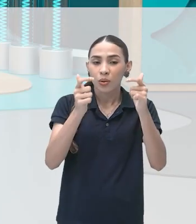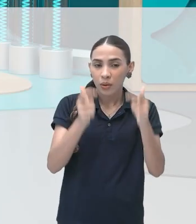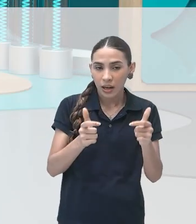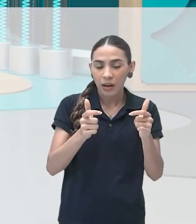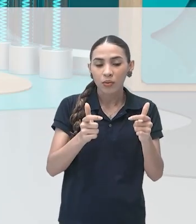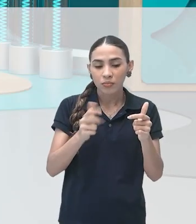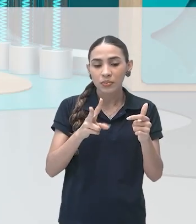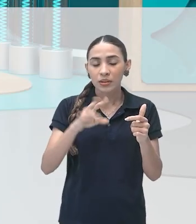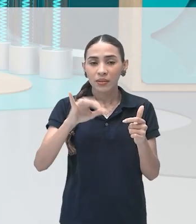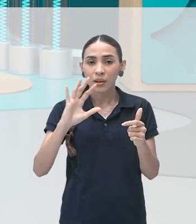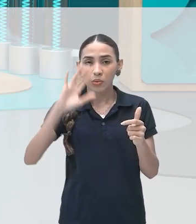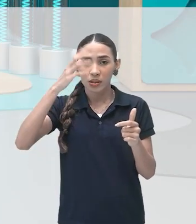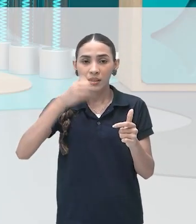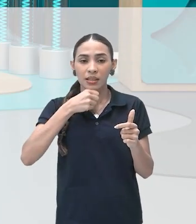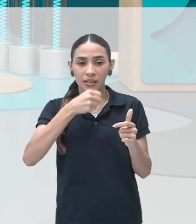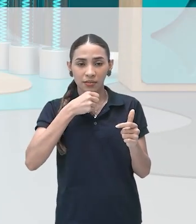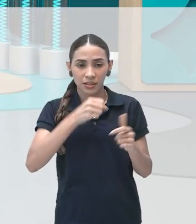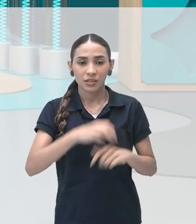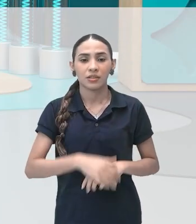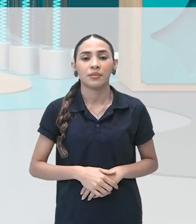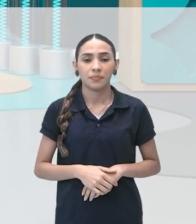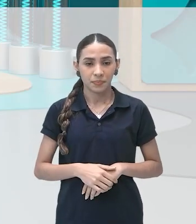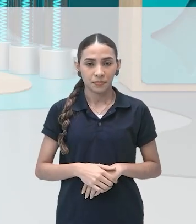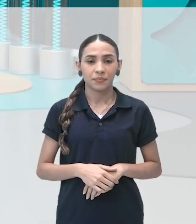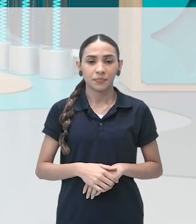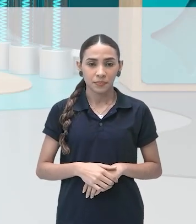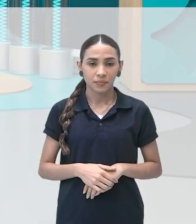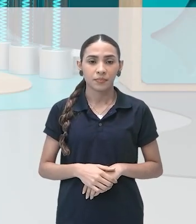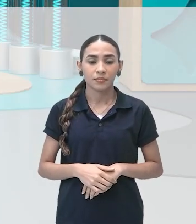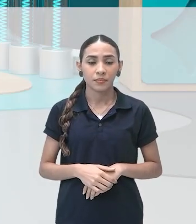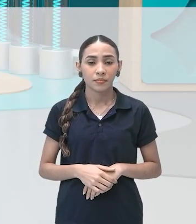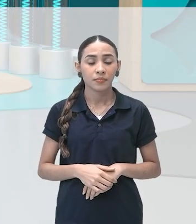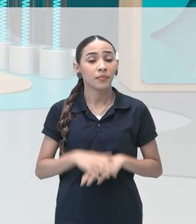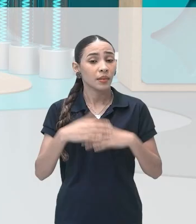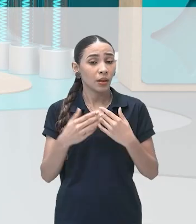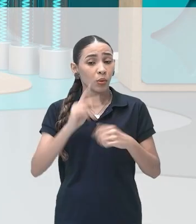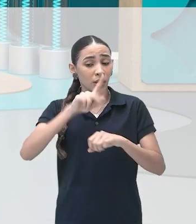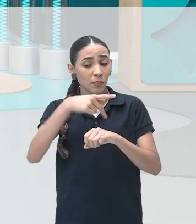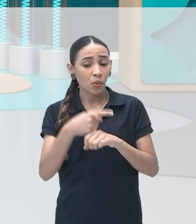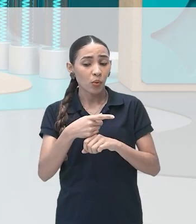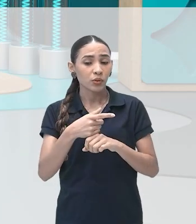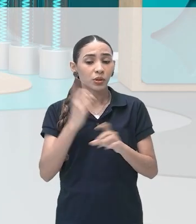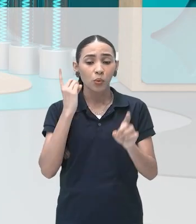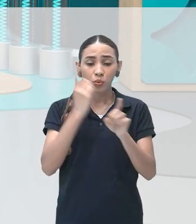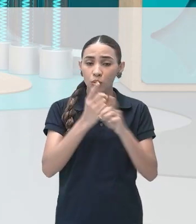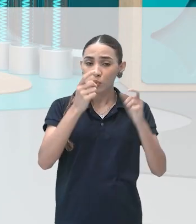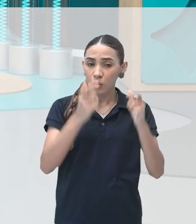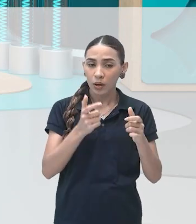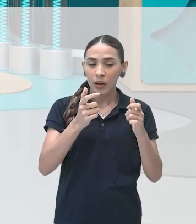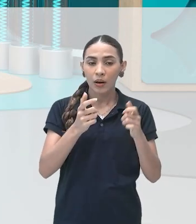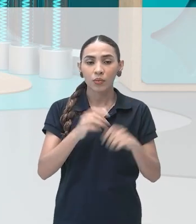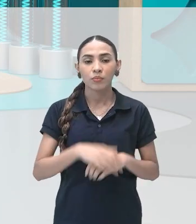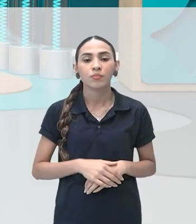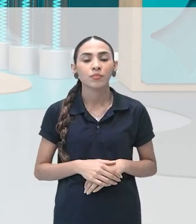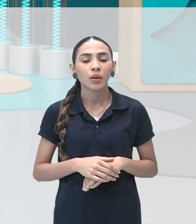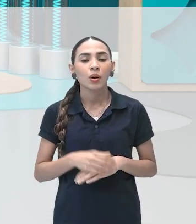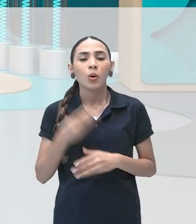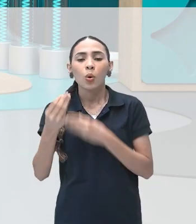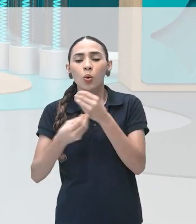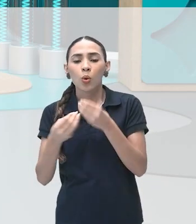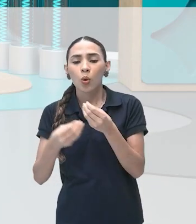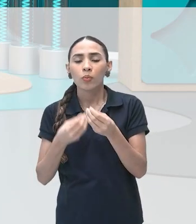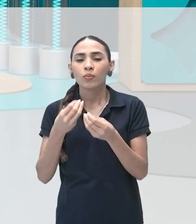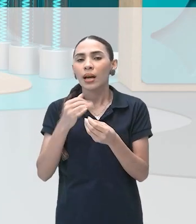local em que esta entrevista irá acontecer. E, feito isso, também o tratamento que você